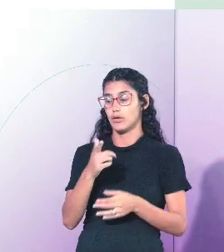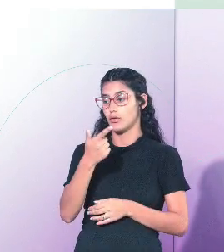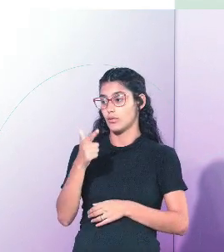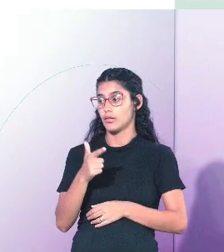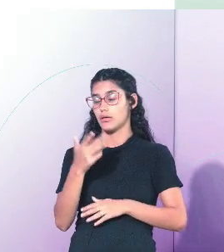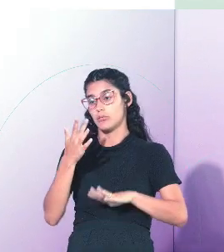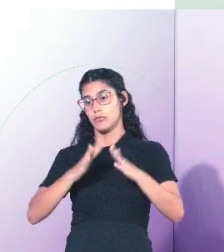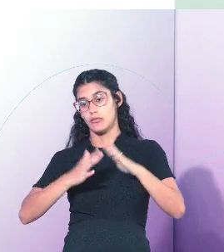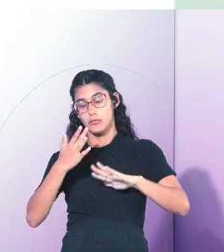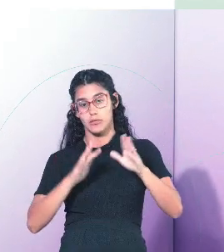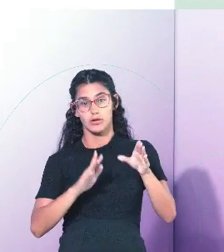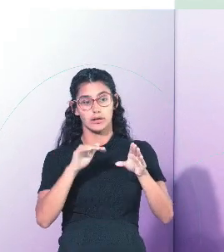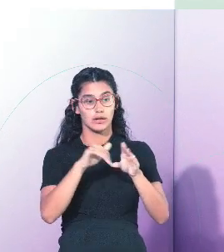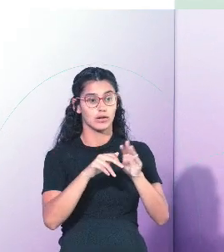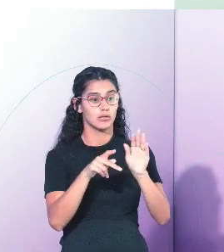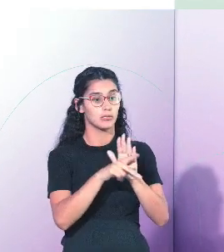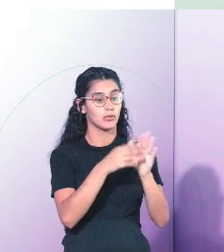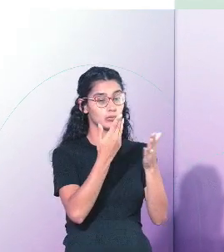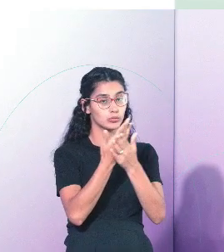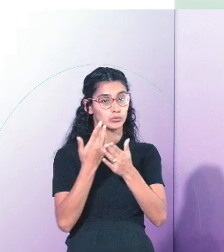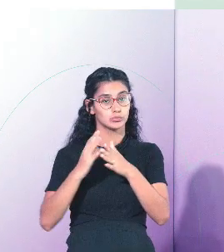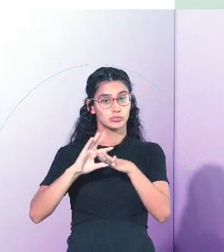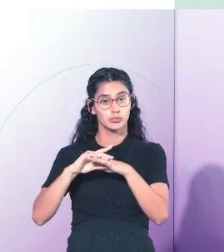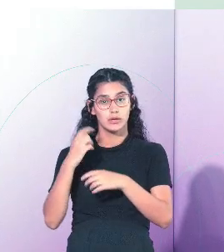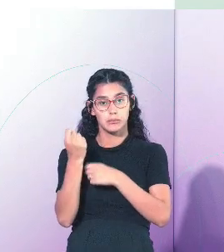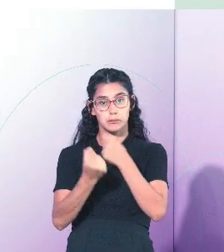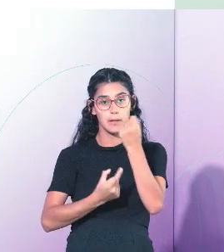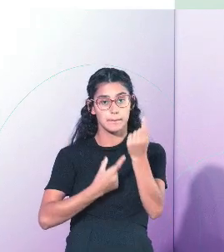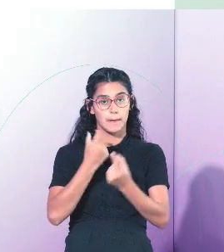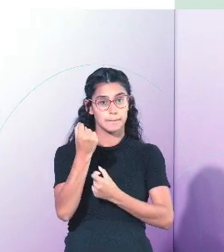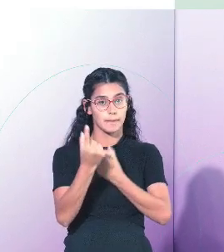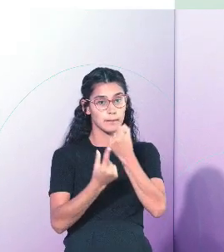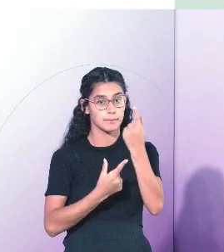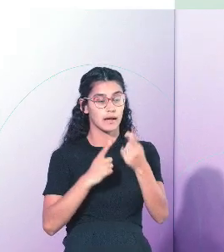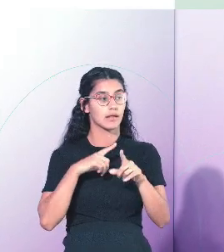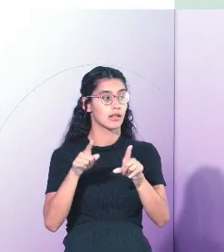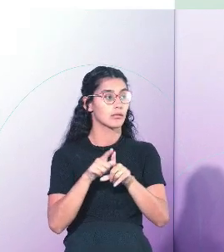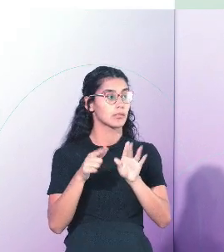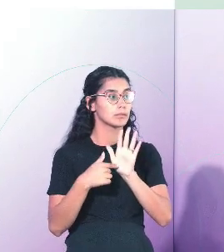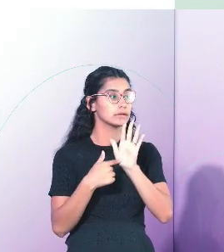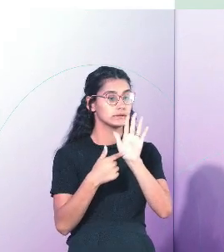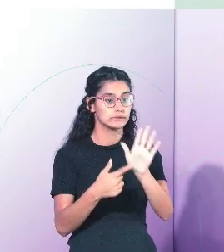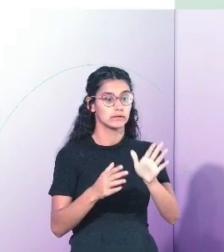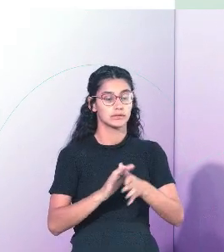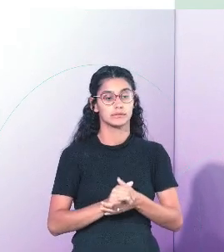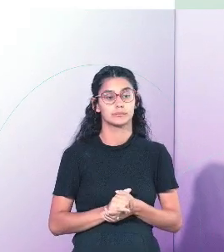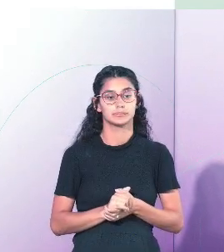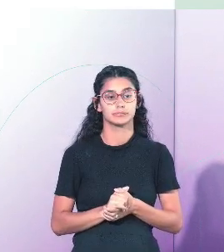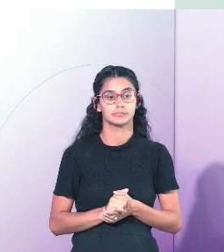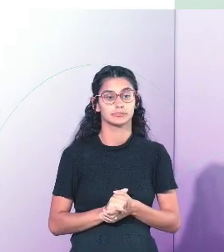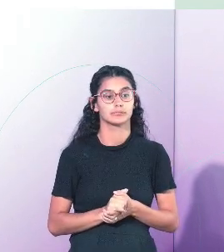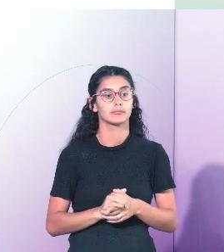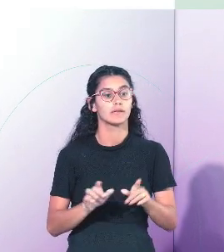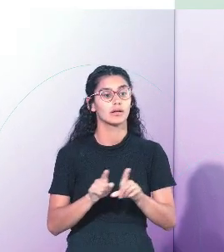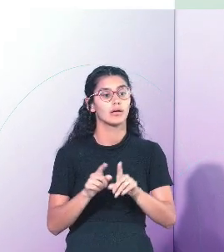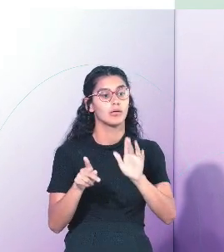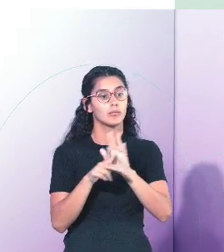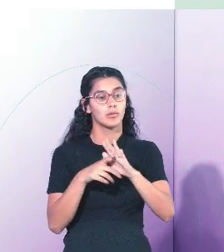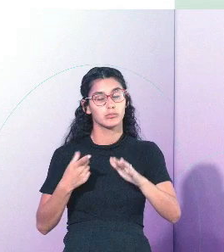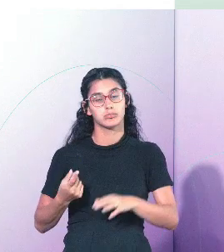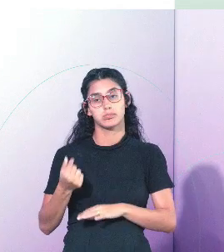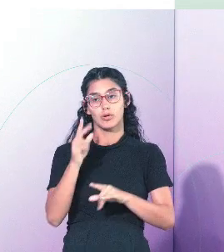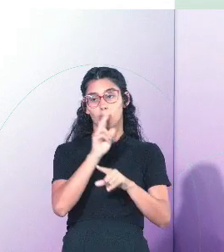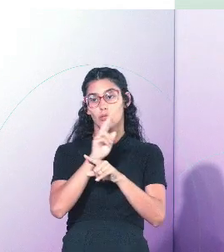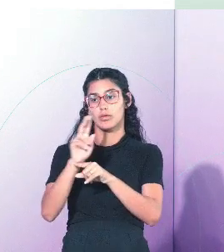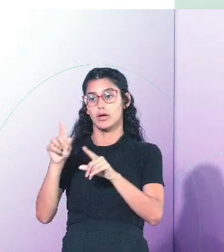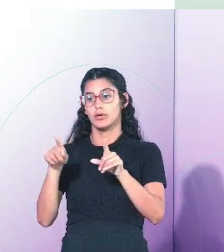muito provavelmente, dentro de um estudo de uma doença rara, taxa de mortalidade já ali apresentada. E o alto custo de tratamento, que